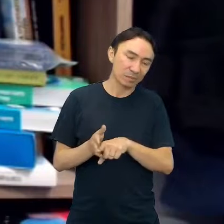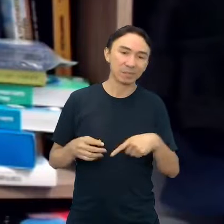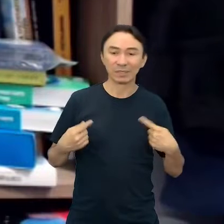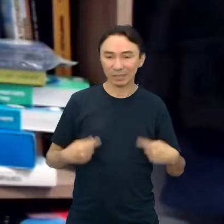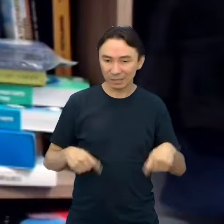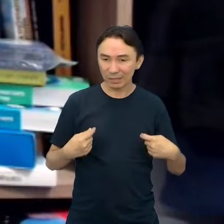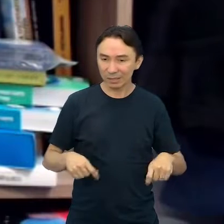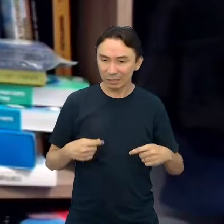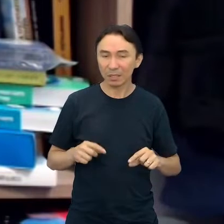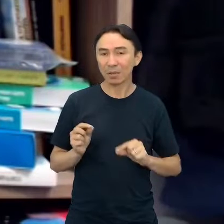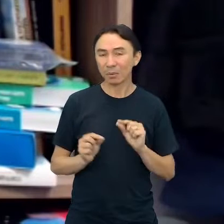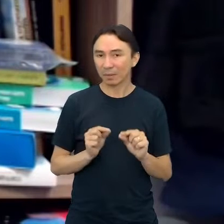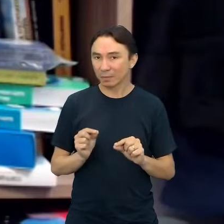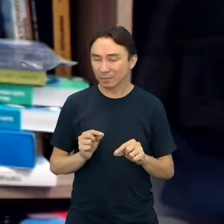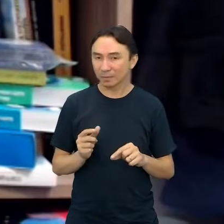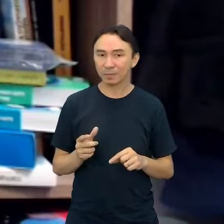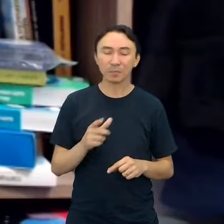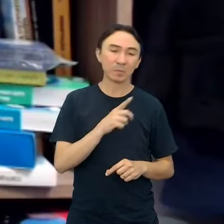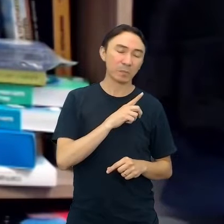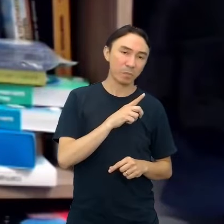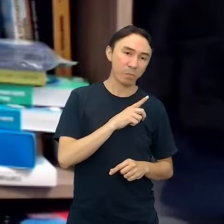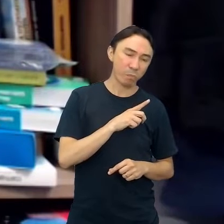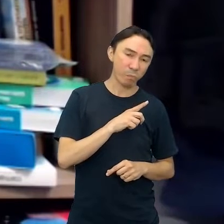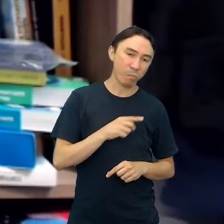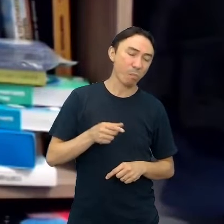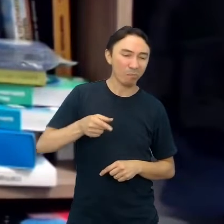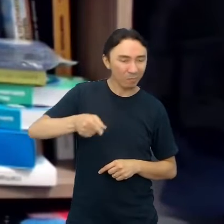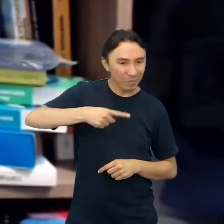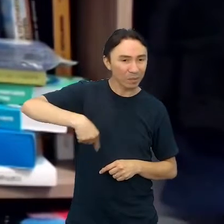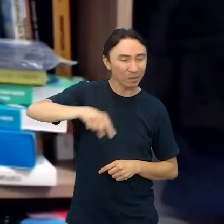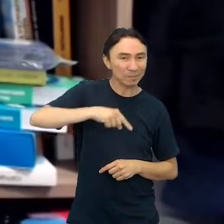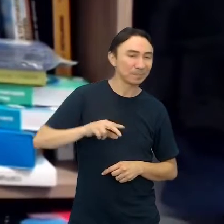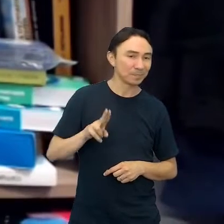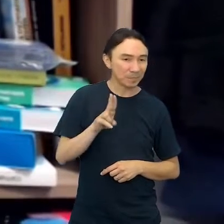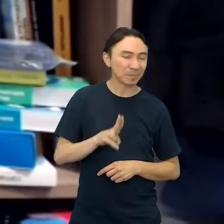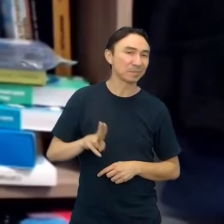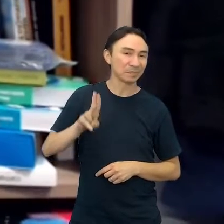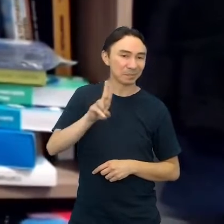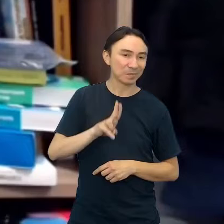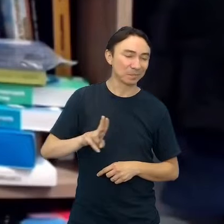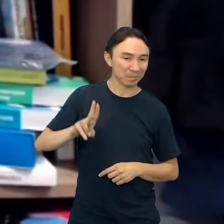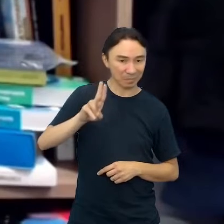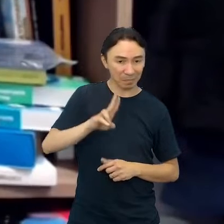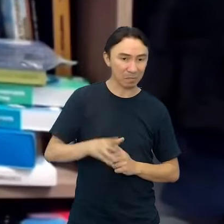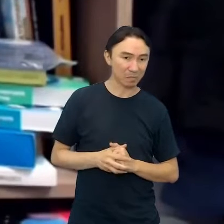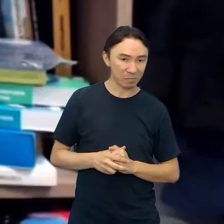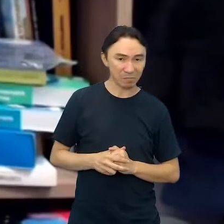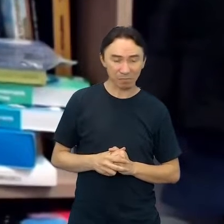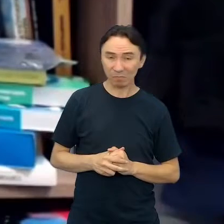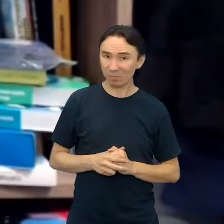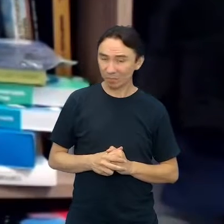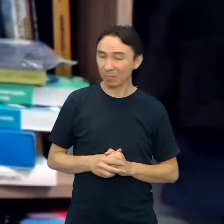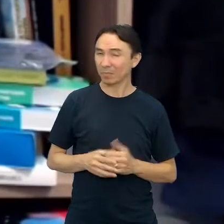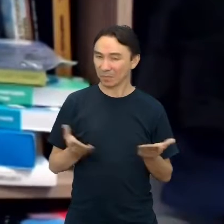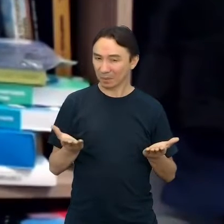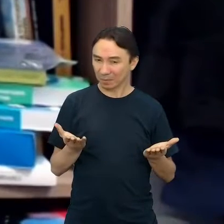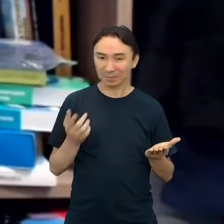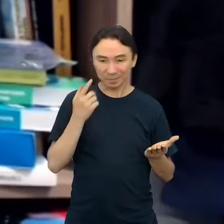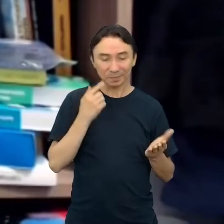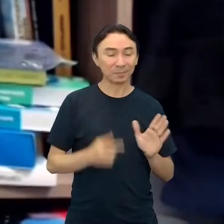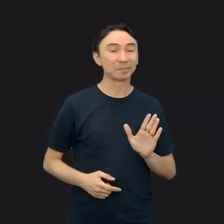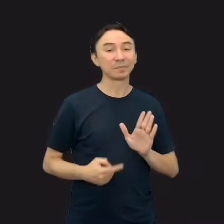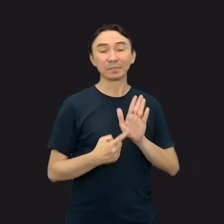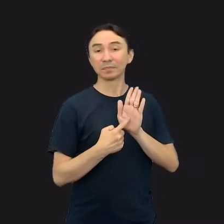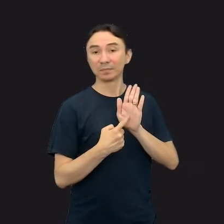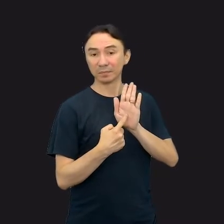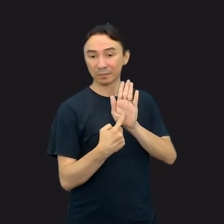nossa utilização. Bom, eu vou compartilhar com vocês a minha apresentação para hoje,